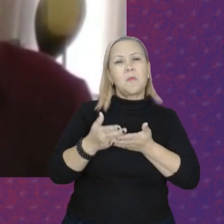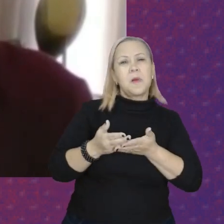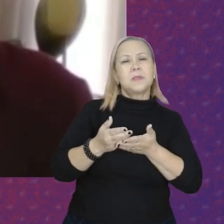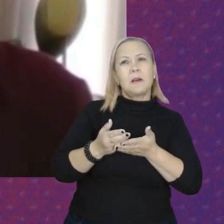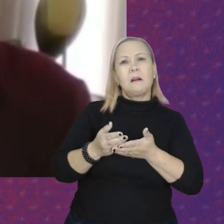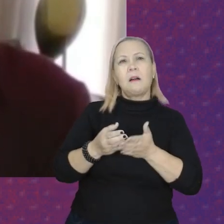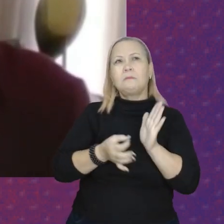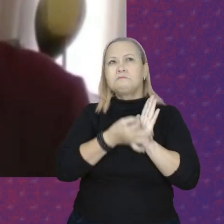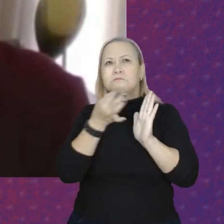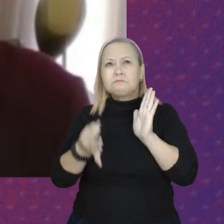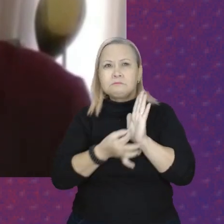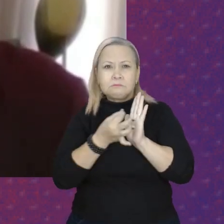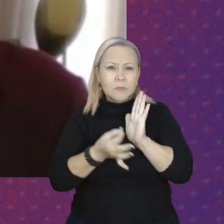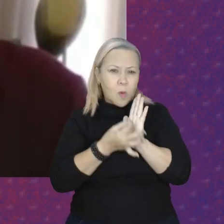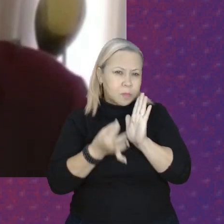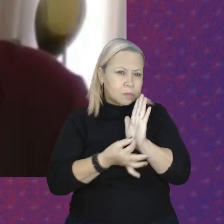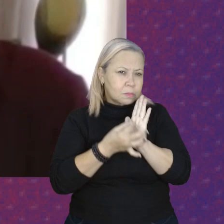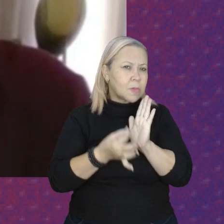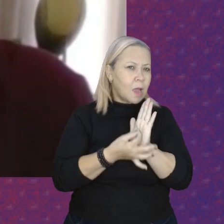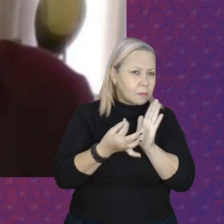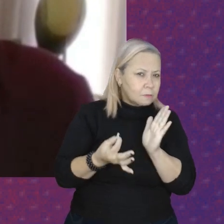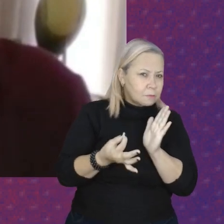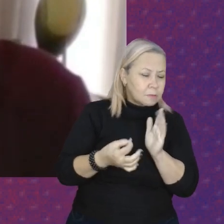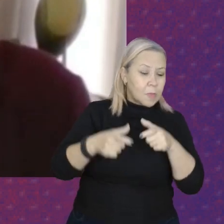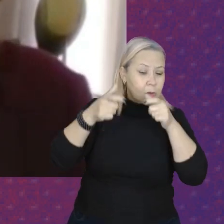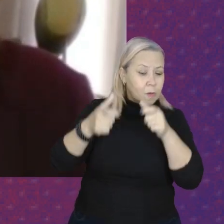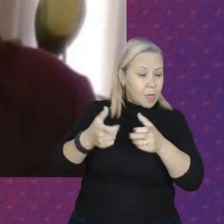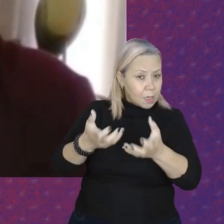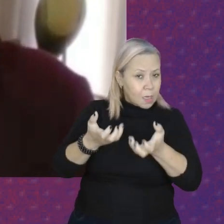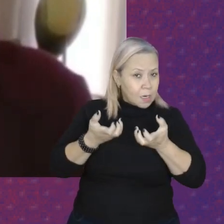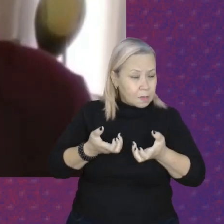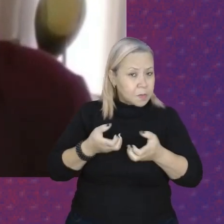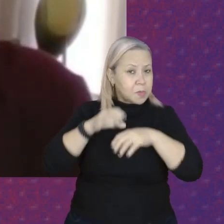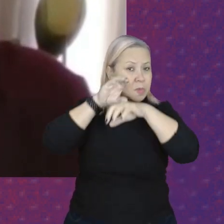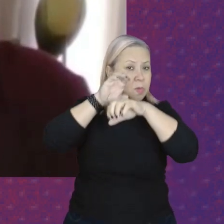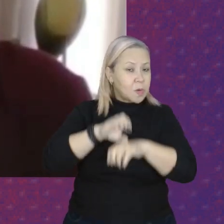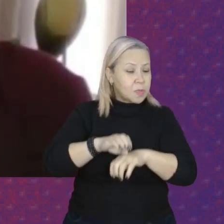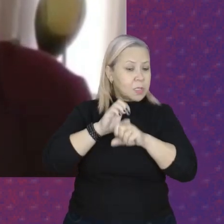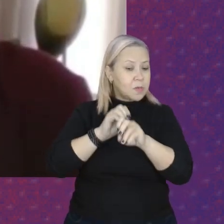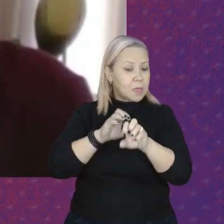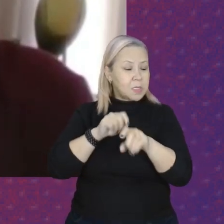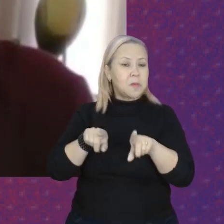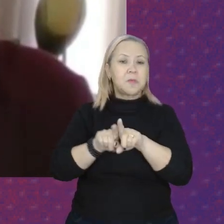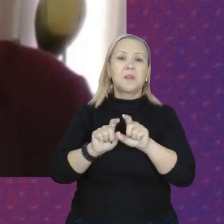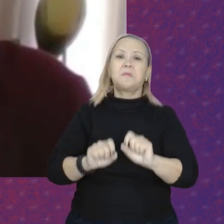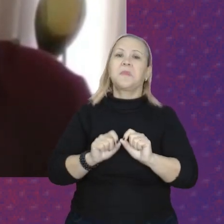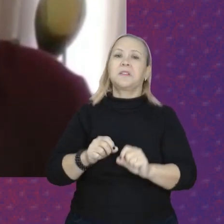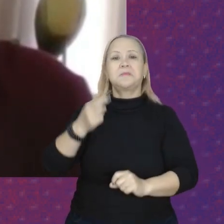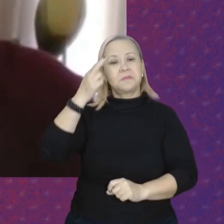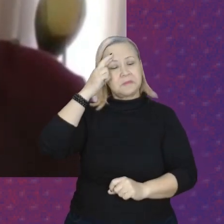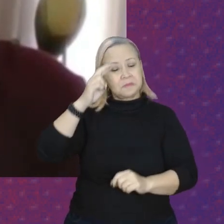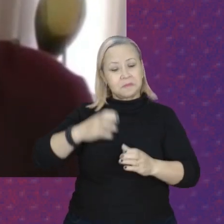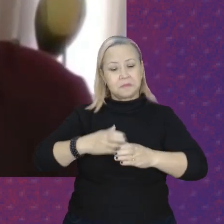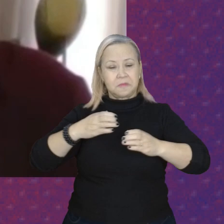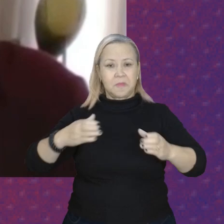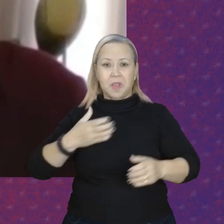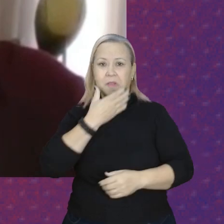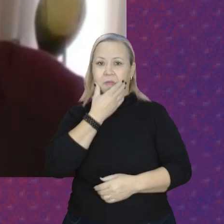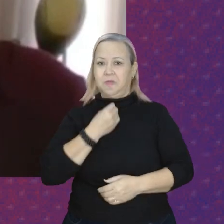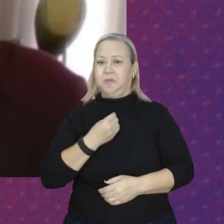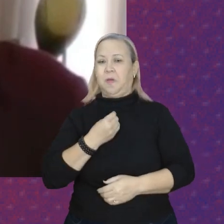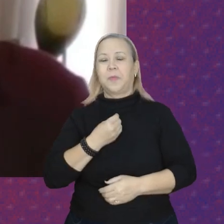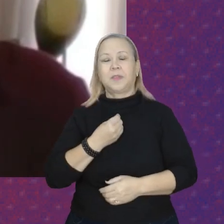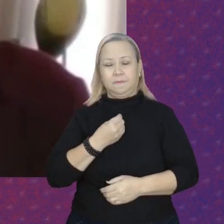também. Esse é um espaço que nós queremos. Os conselhos de educação também não são paritários,